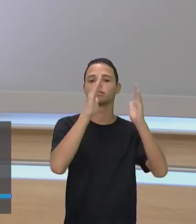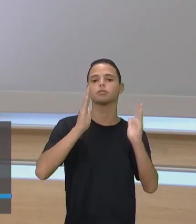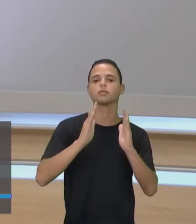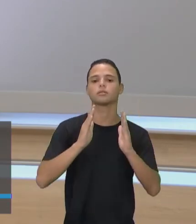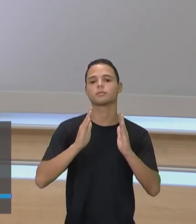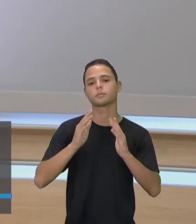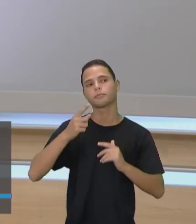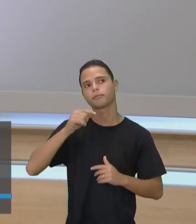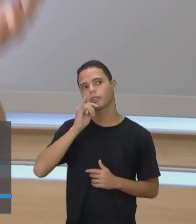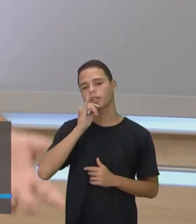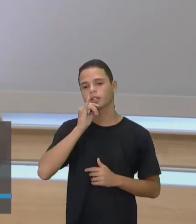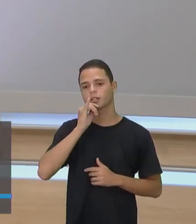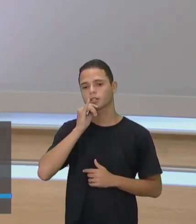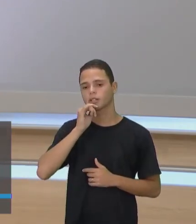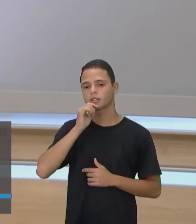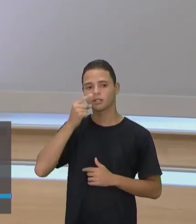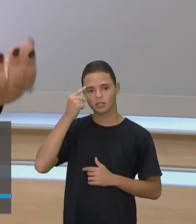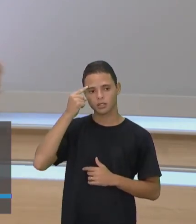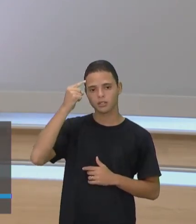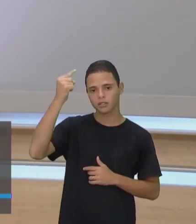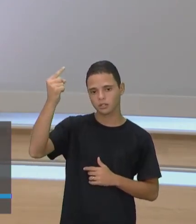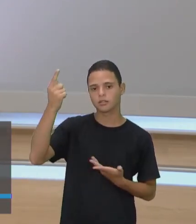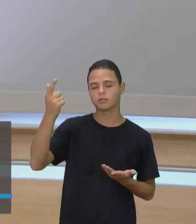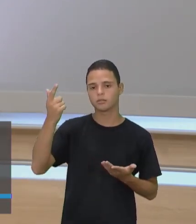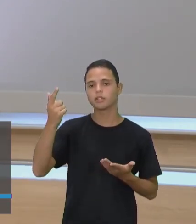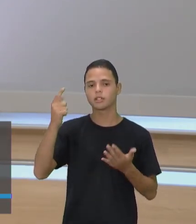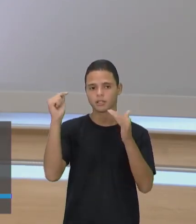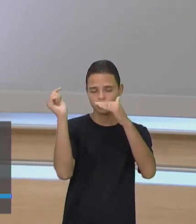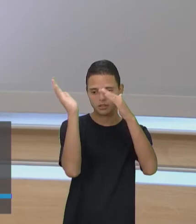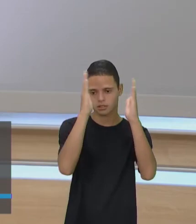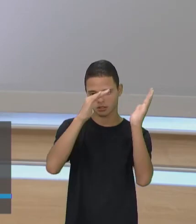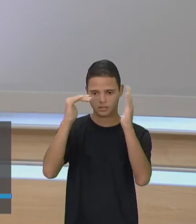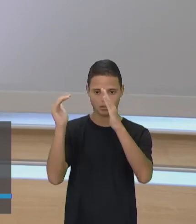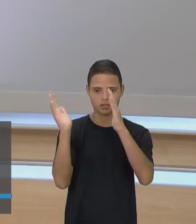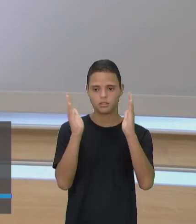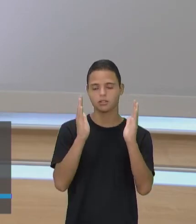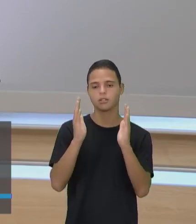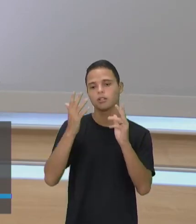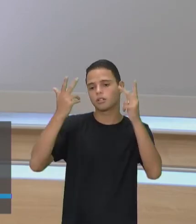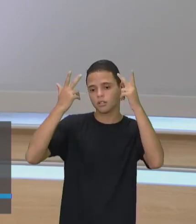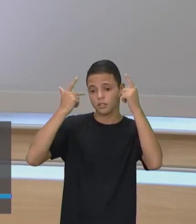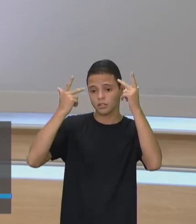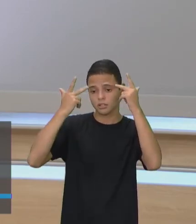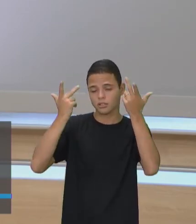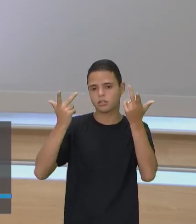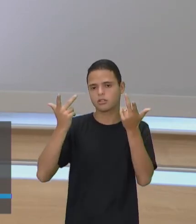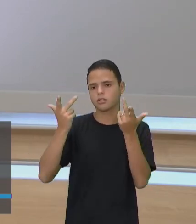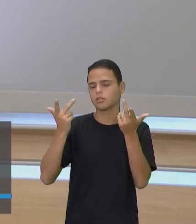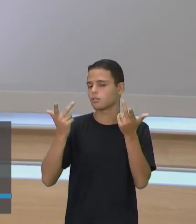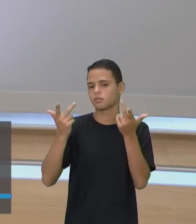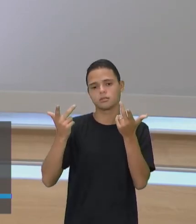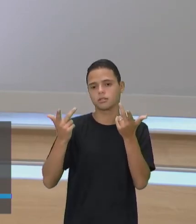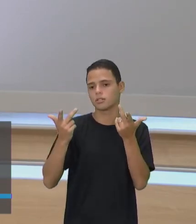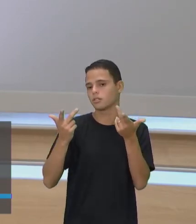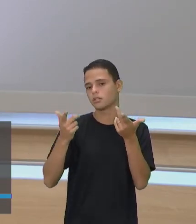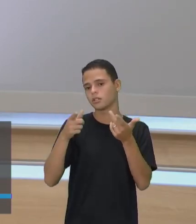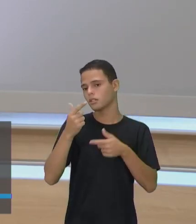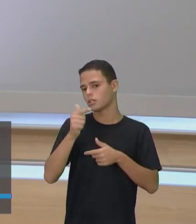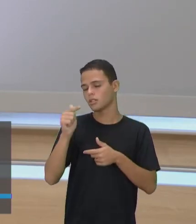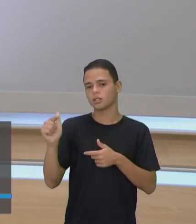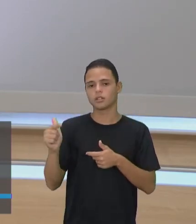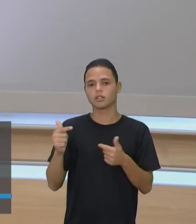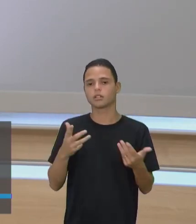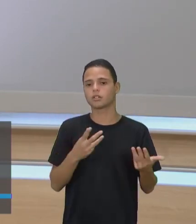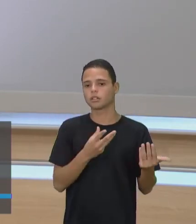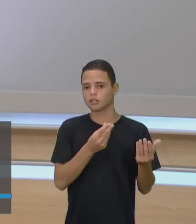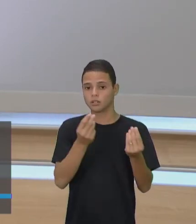normal, sem, obviamente, o nível de avanço tecnológico que a gente teve, a gente não era para existir nessa quantidade